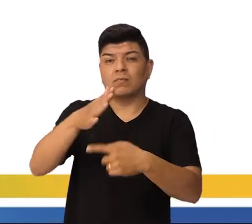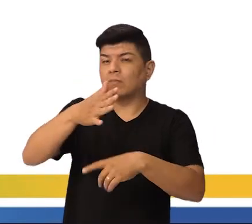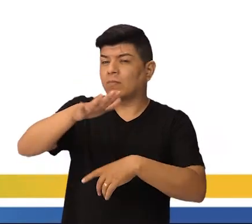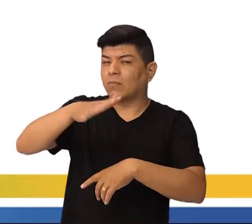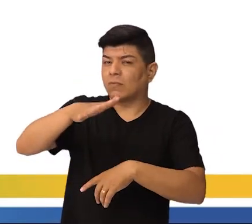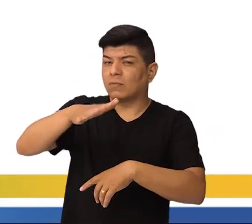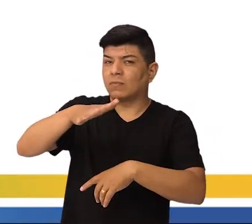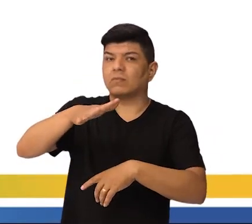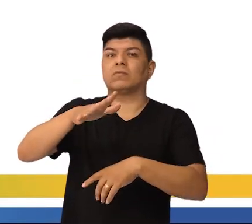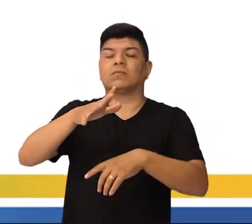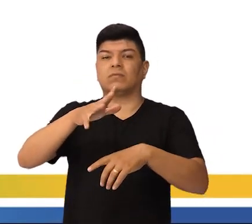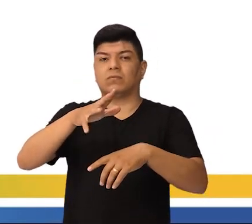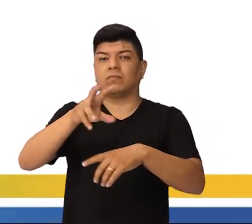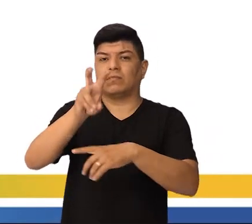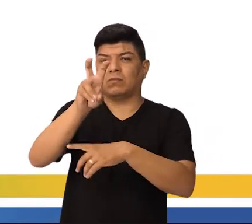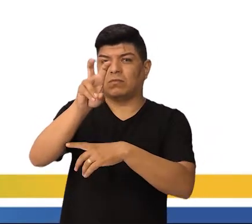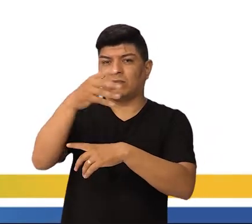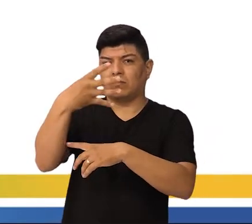período